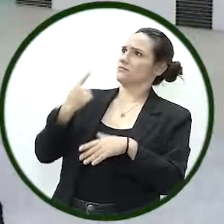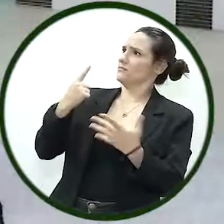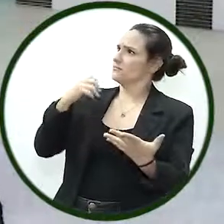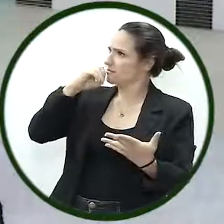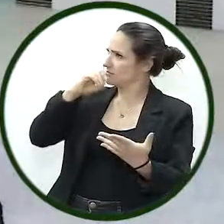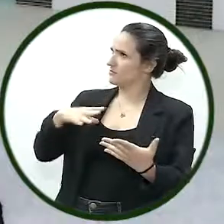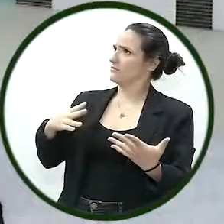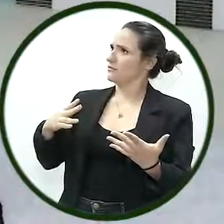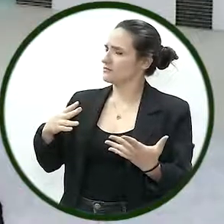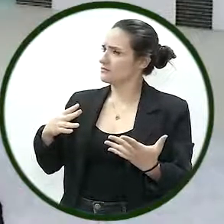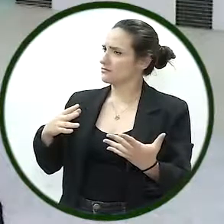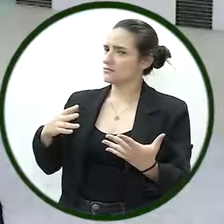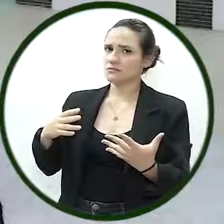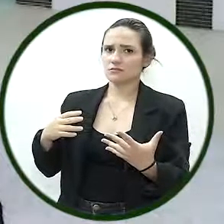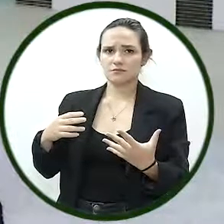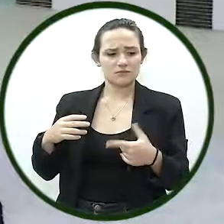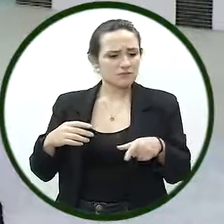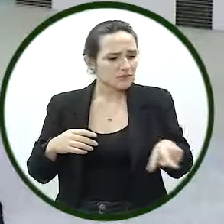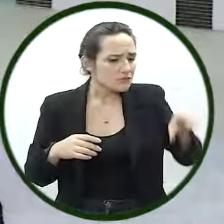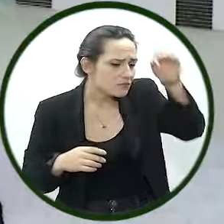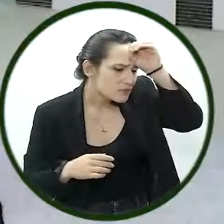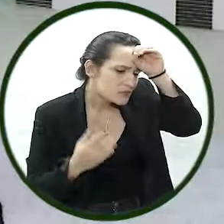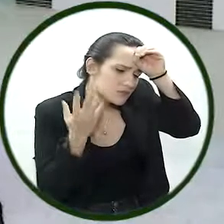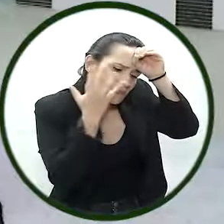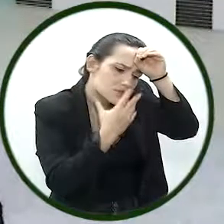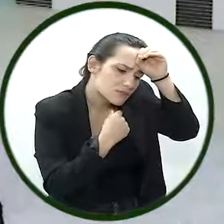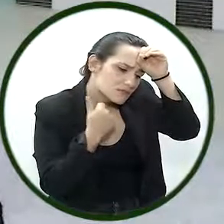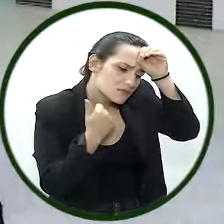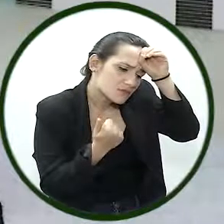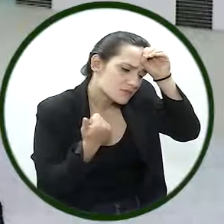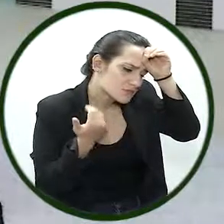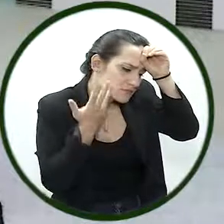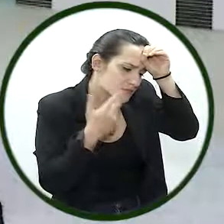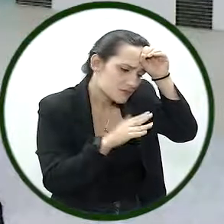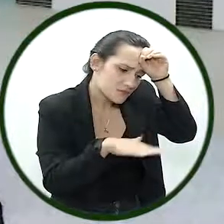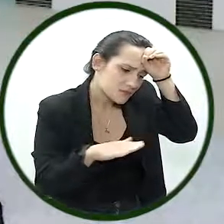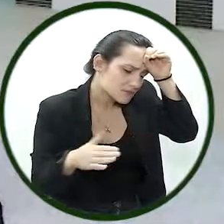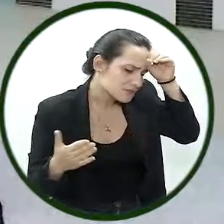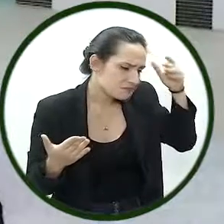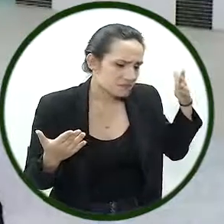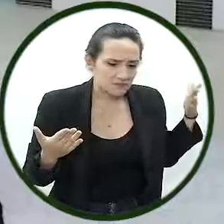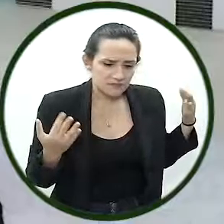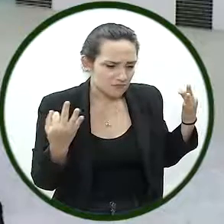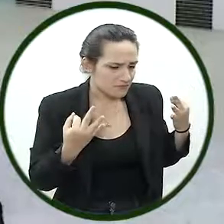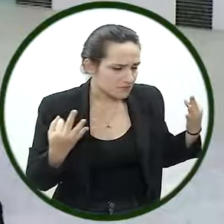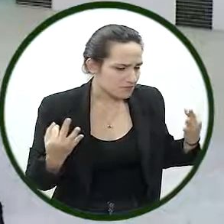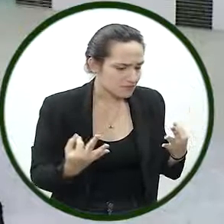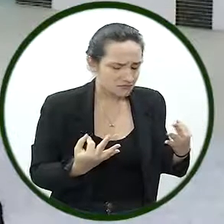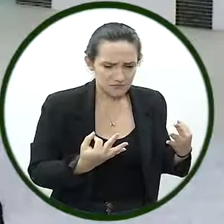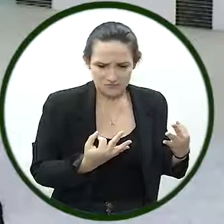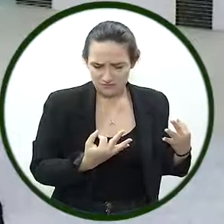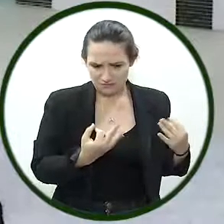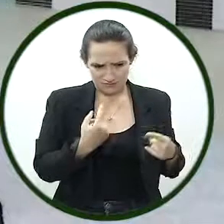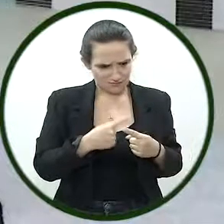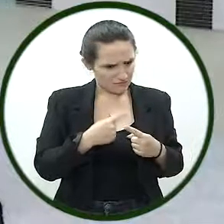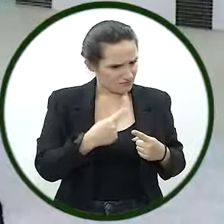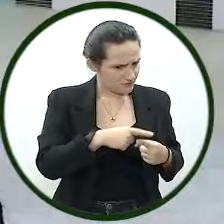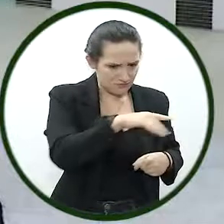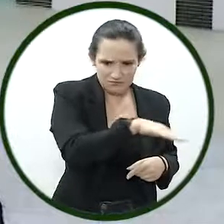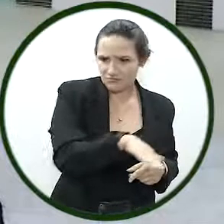Né, e você olha assim, nossa, mas nasceu essa criança linda, maravilhosa, perfeita, e aí se torna